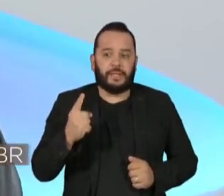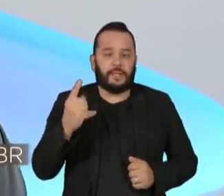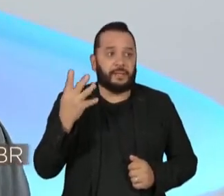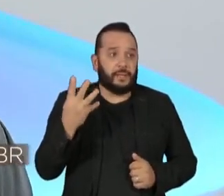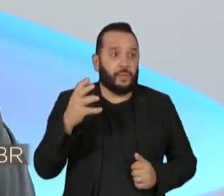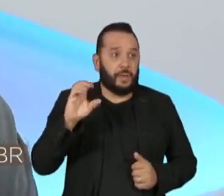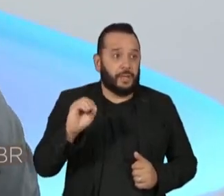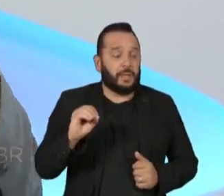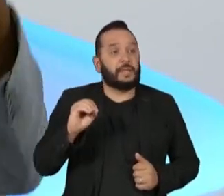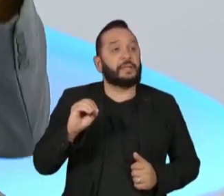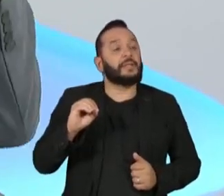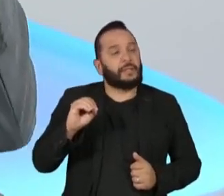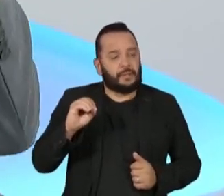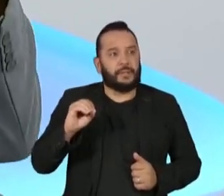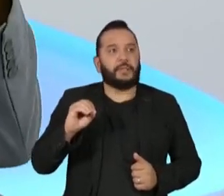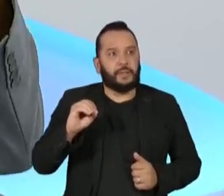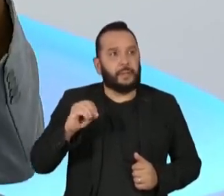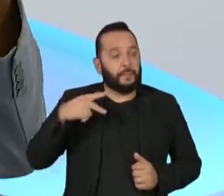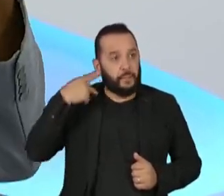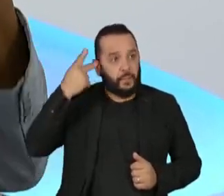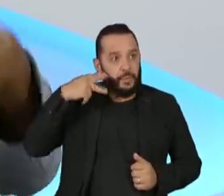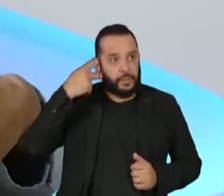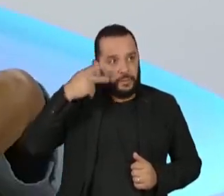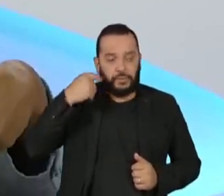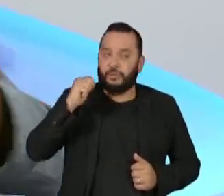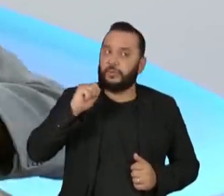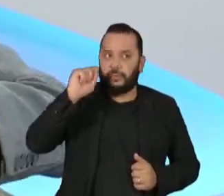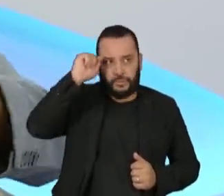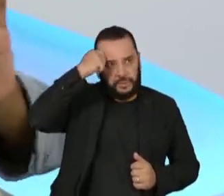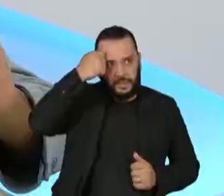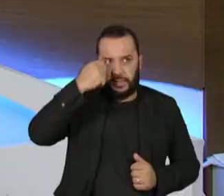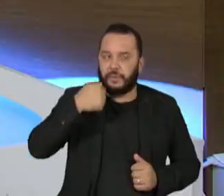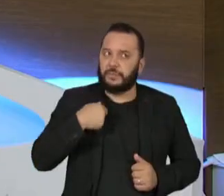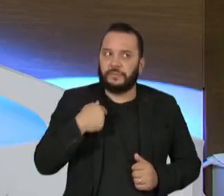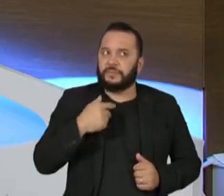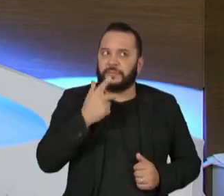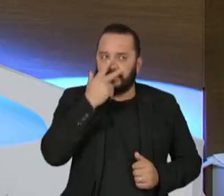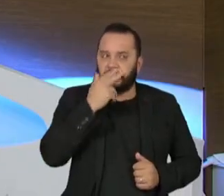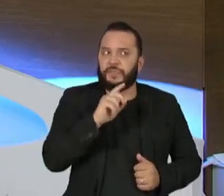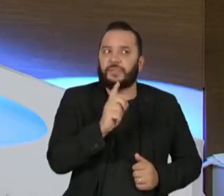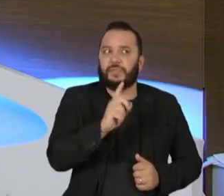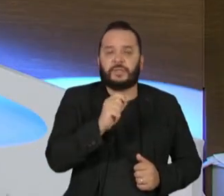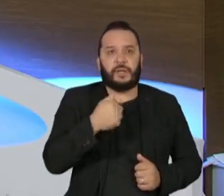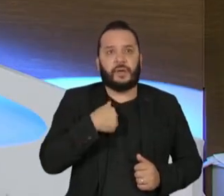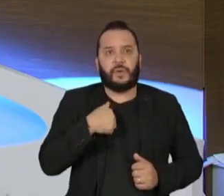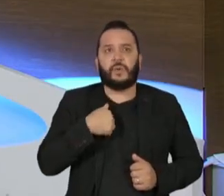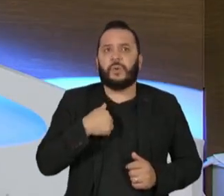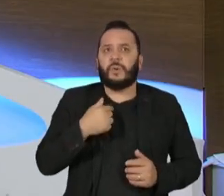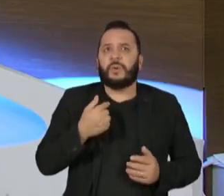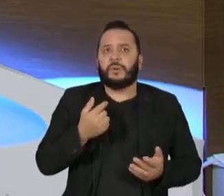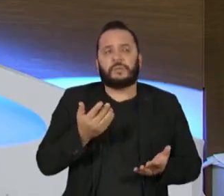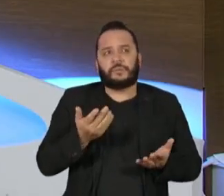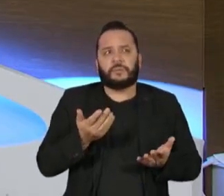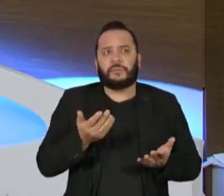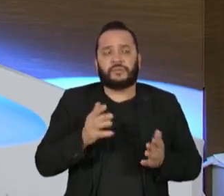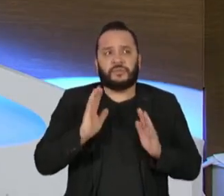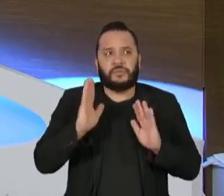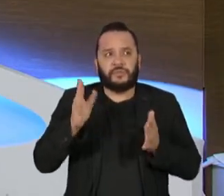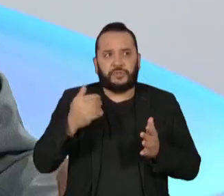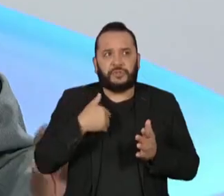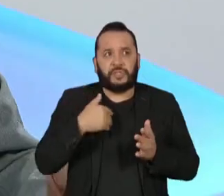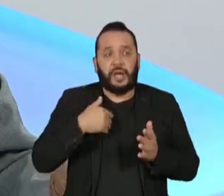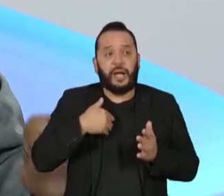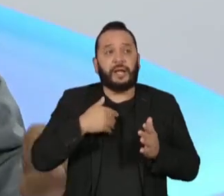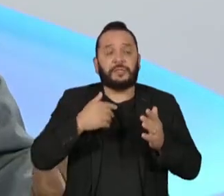negros. Não, tanto do ponto de vista do fenótipo, do ponto de vista do envolvimento, aí é que não temos mesmo.